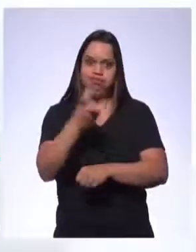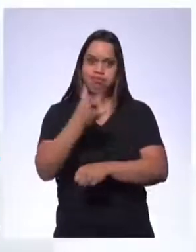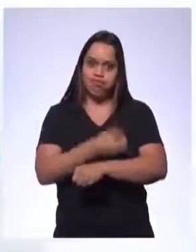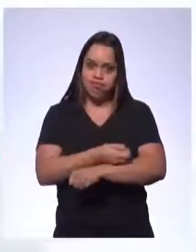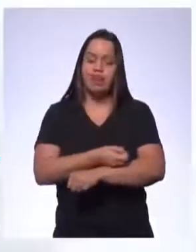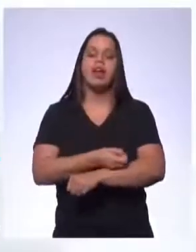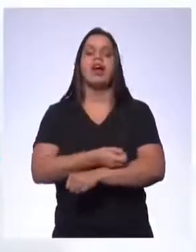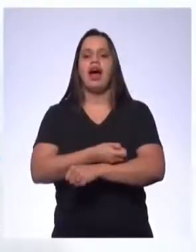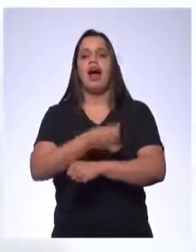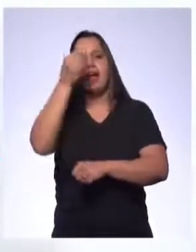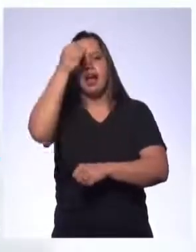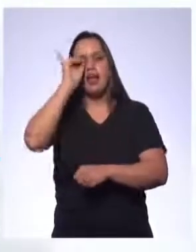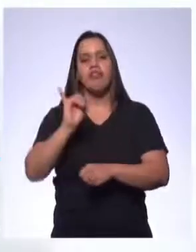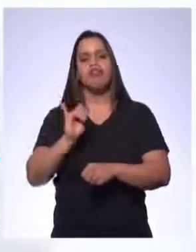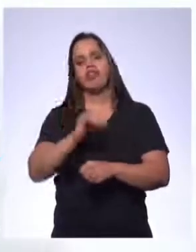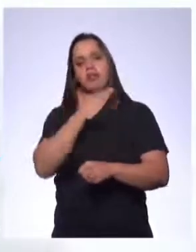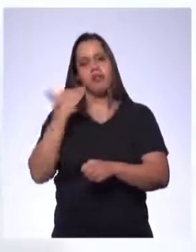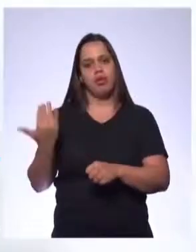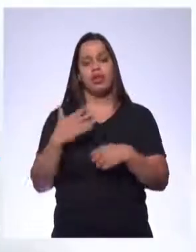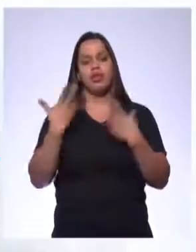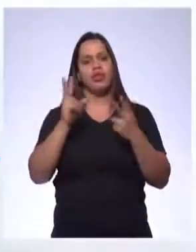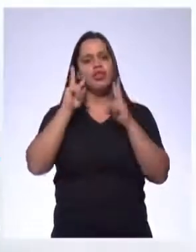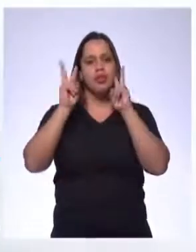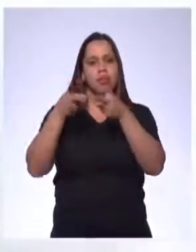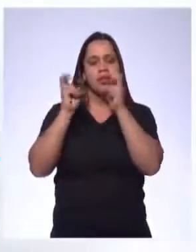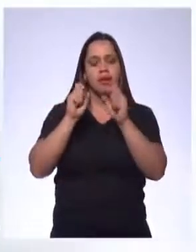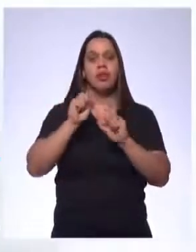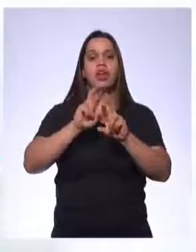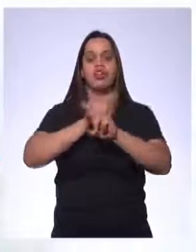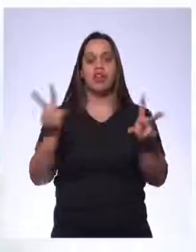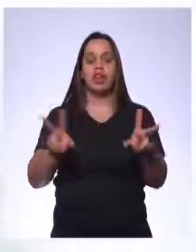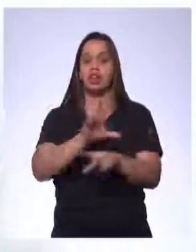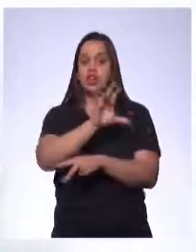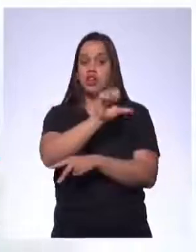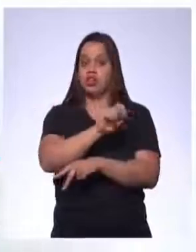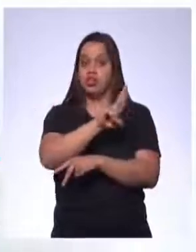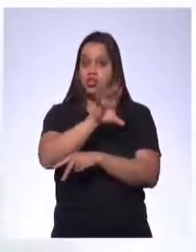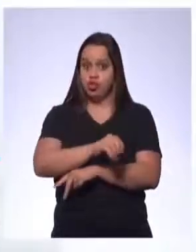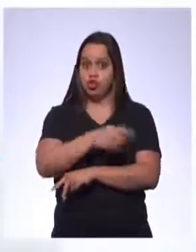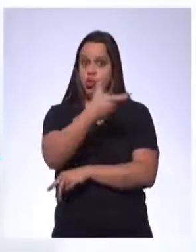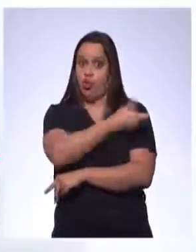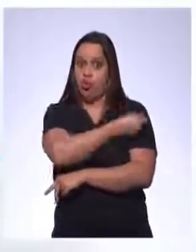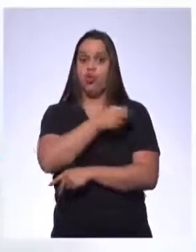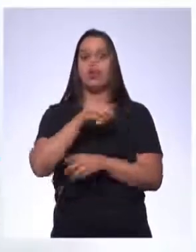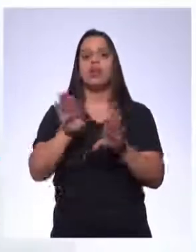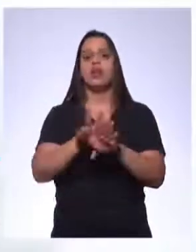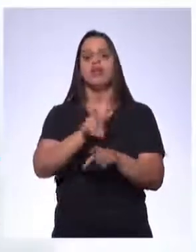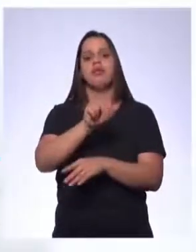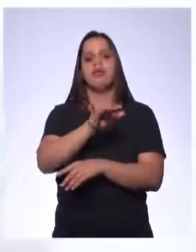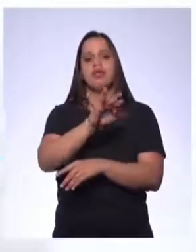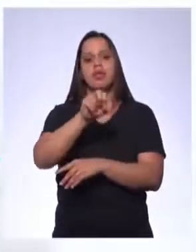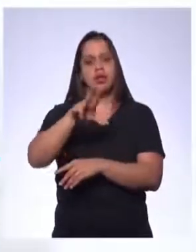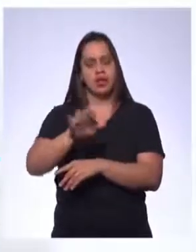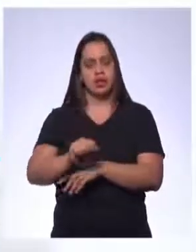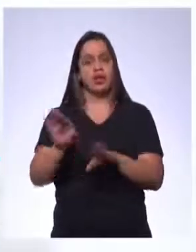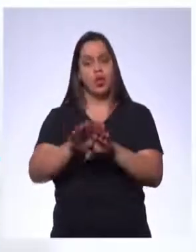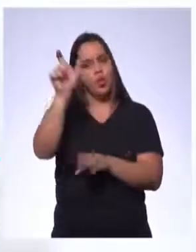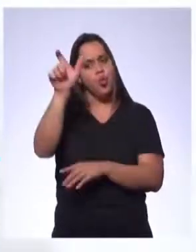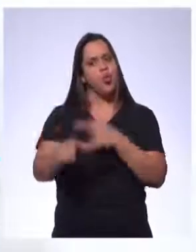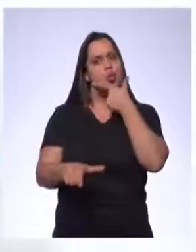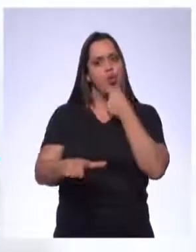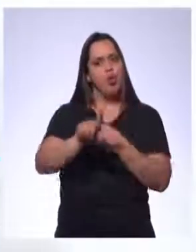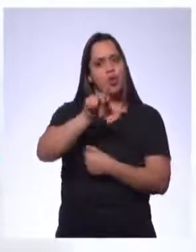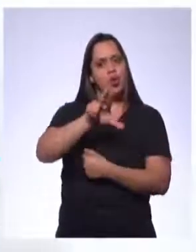para você ter exemplo, só para você. Então, a diferença entre soro e vacina, tá? E o Louis Pasteur aí foi o precursor, então, de